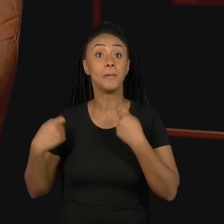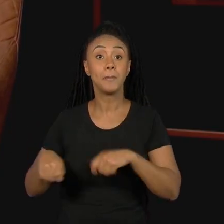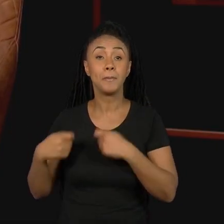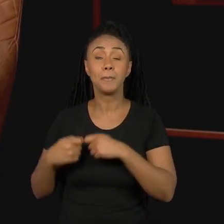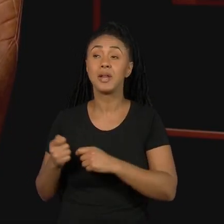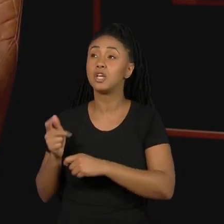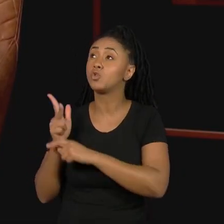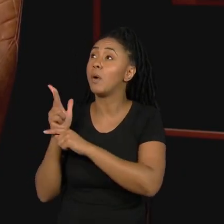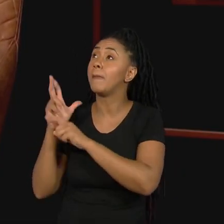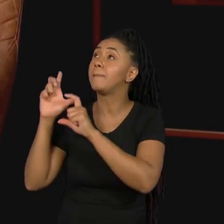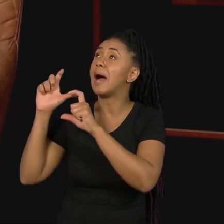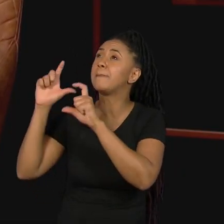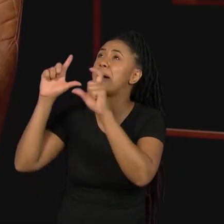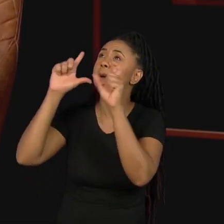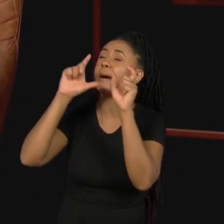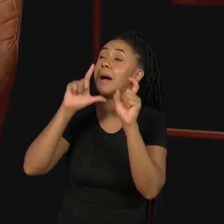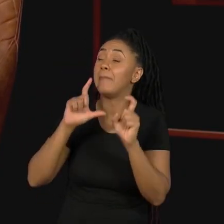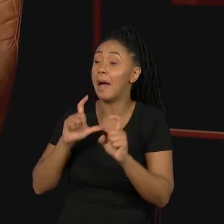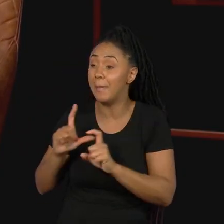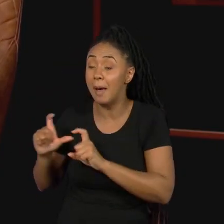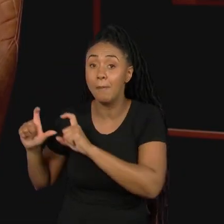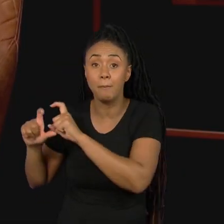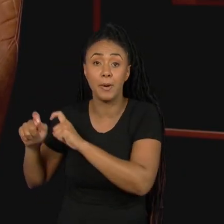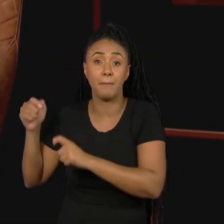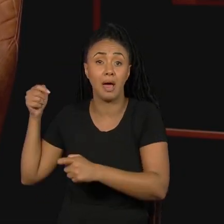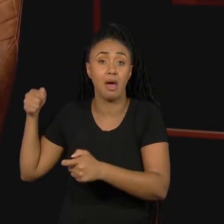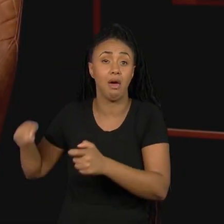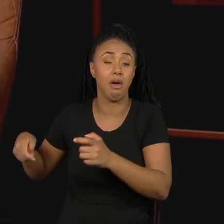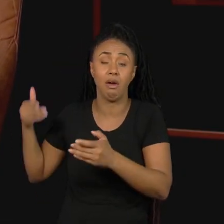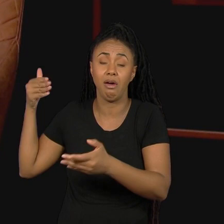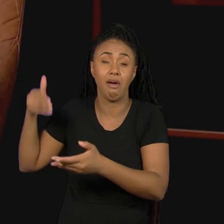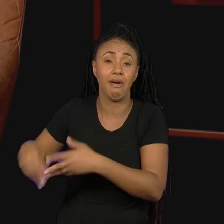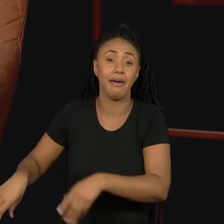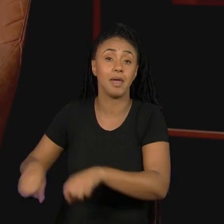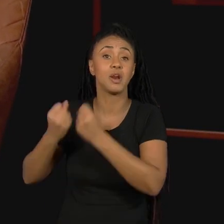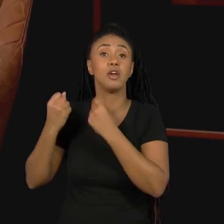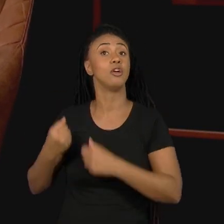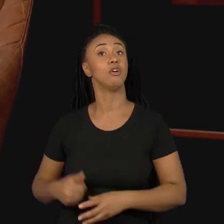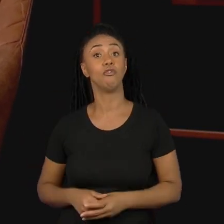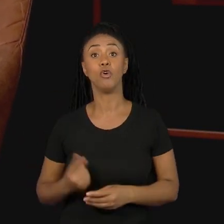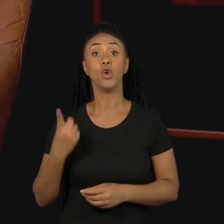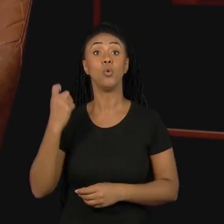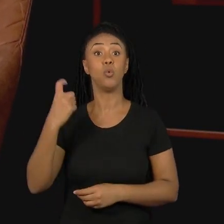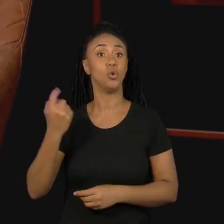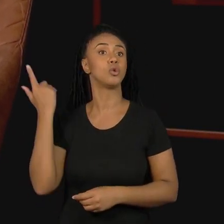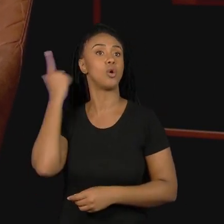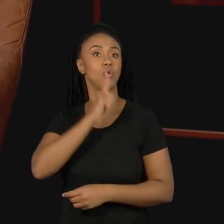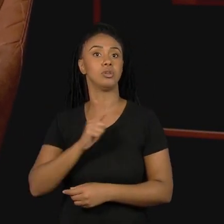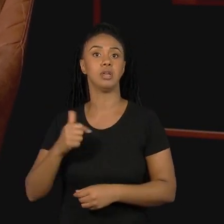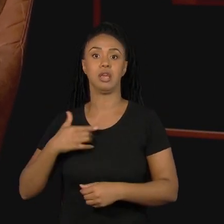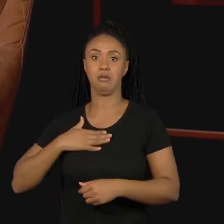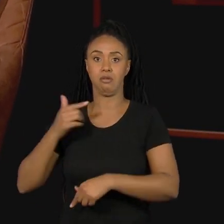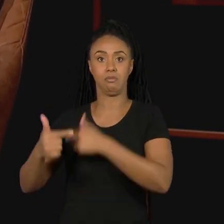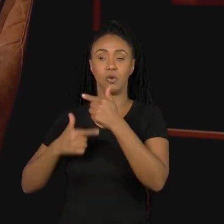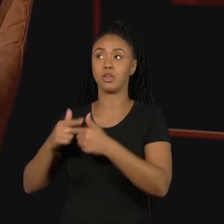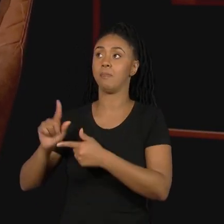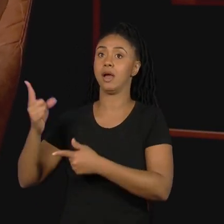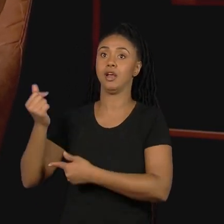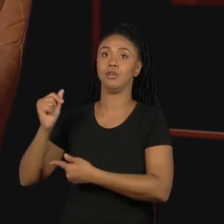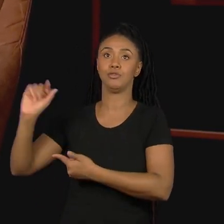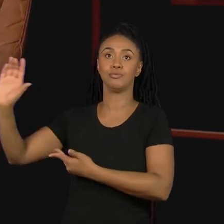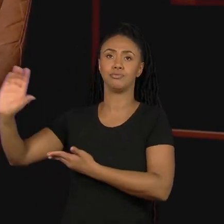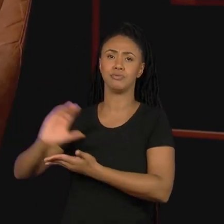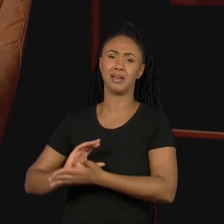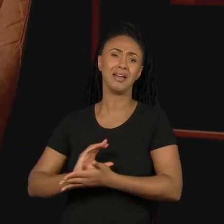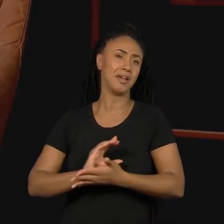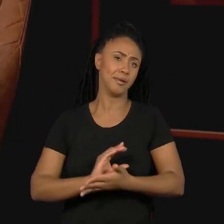que foi a antropofagia brasileira. E está ali. E esse foi o único trabalho que tive patrocínio, cuja grana não deu para pagar